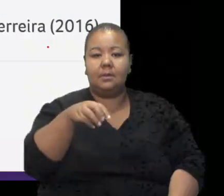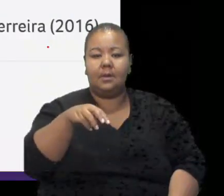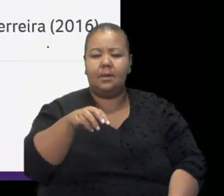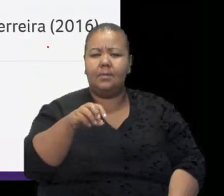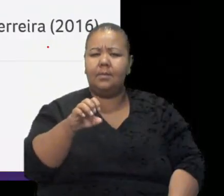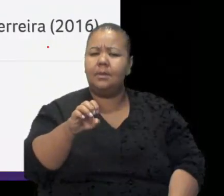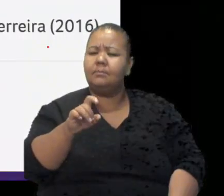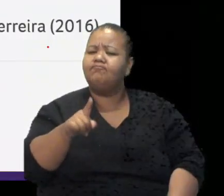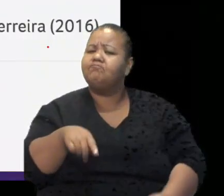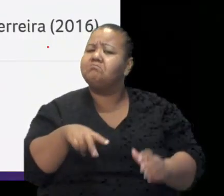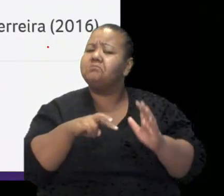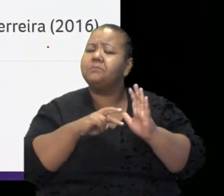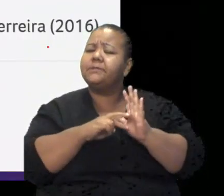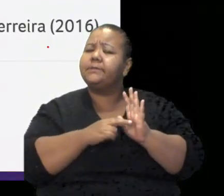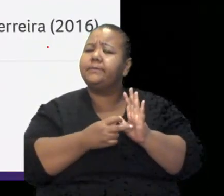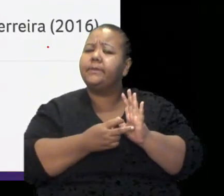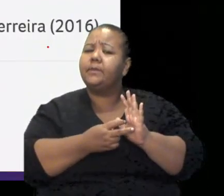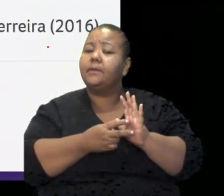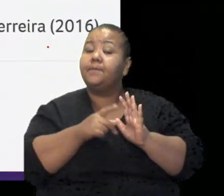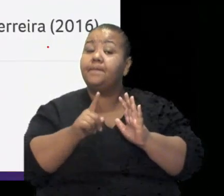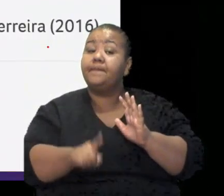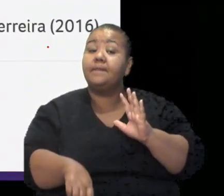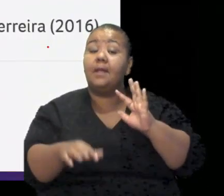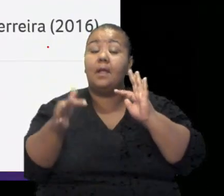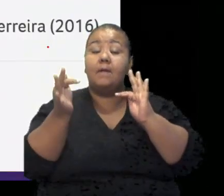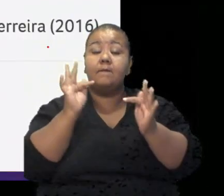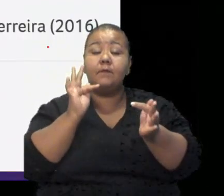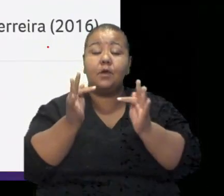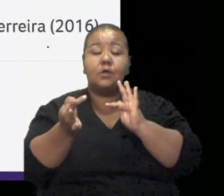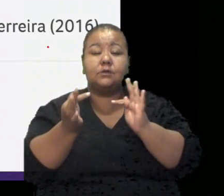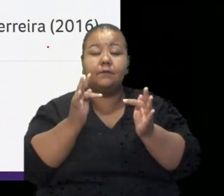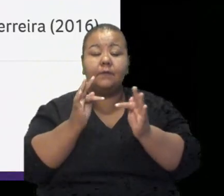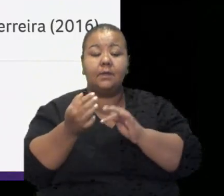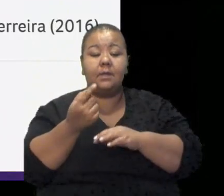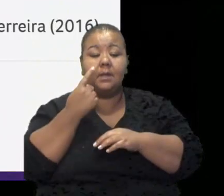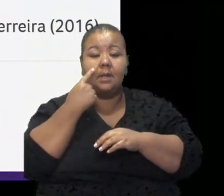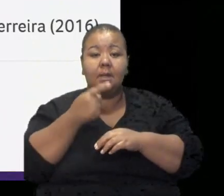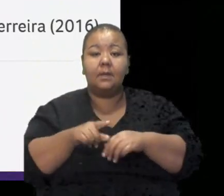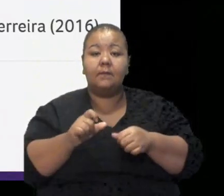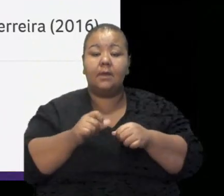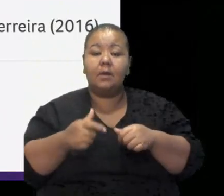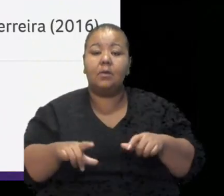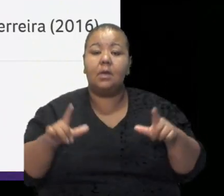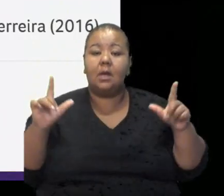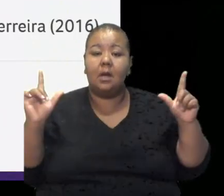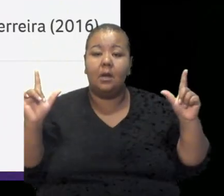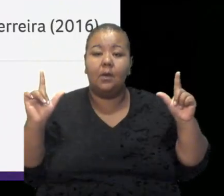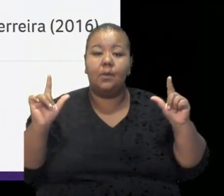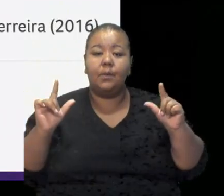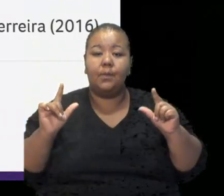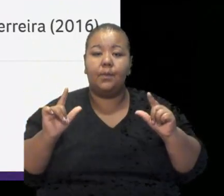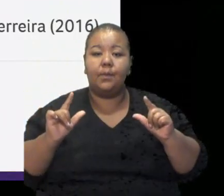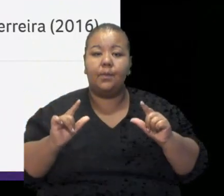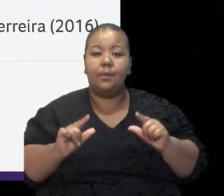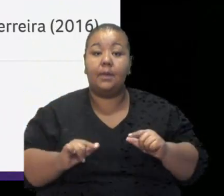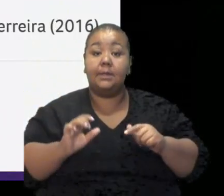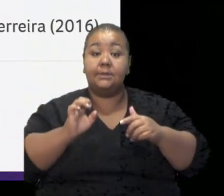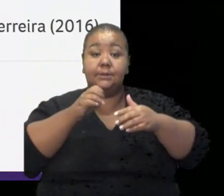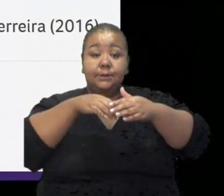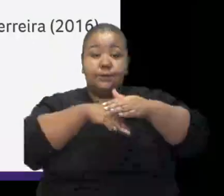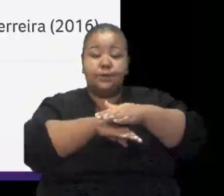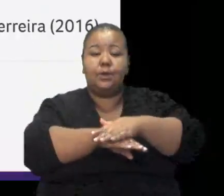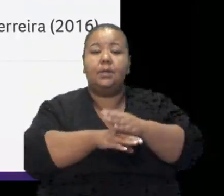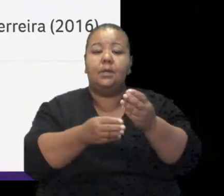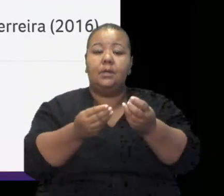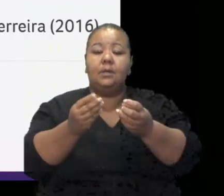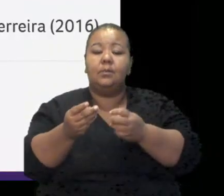O que significa isso, né? É uma filosofia que visa, então, a redução do estoque. Muita gente